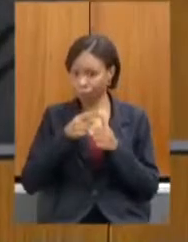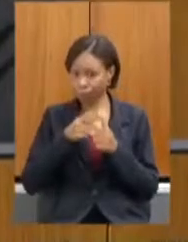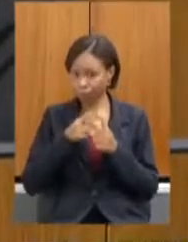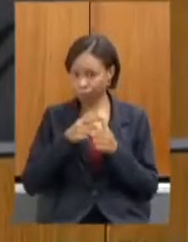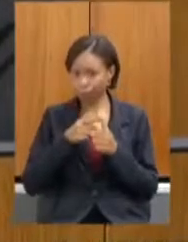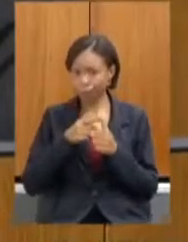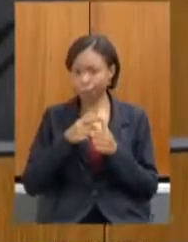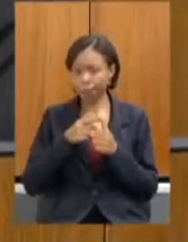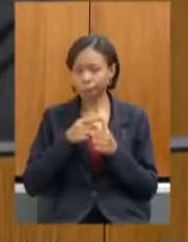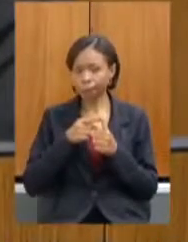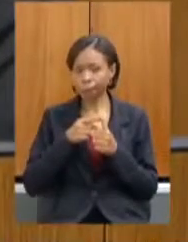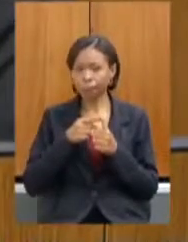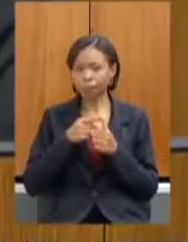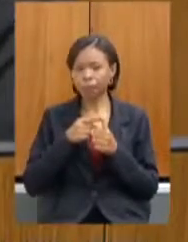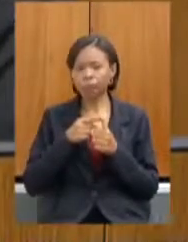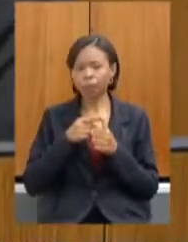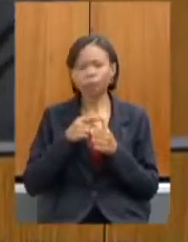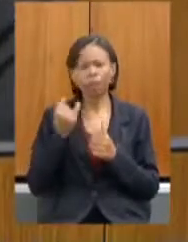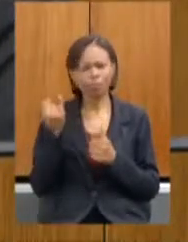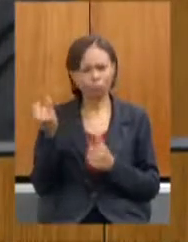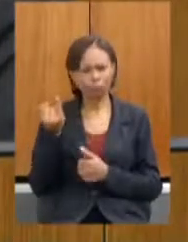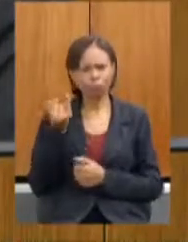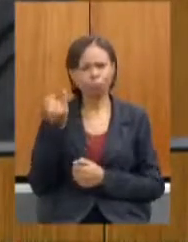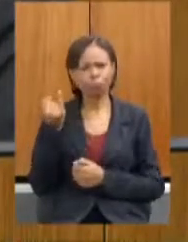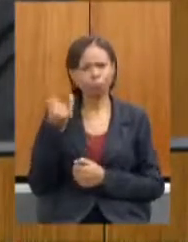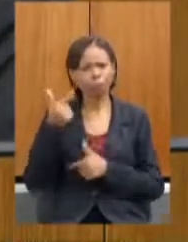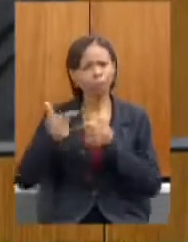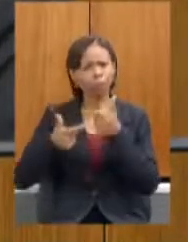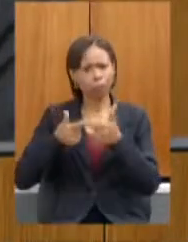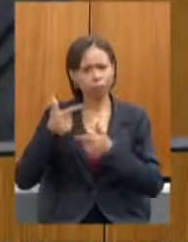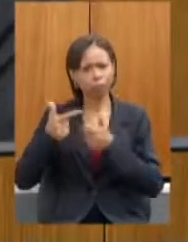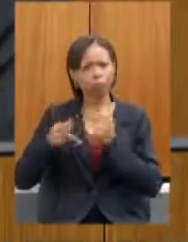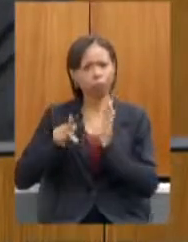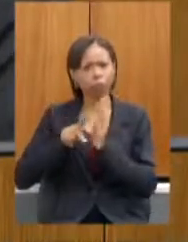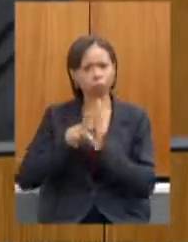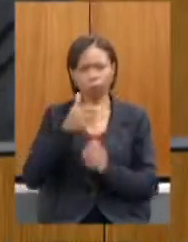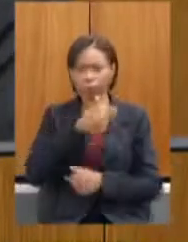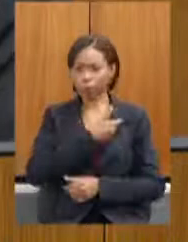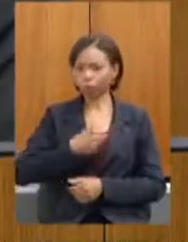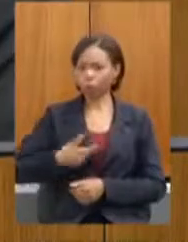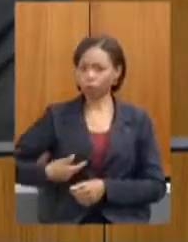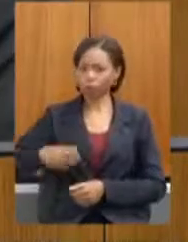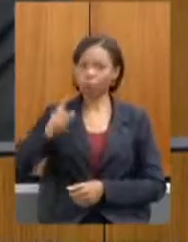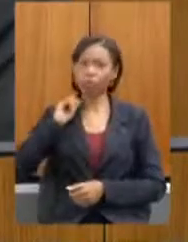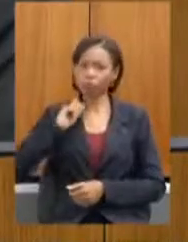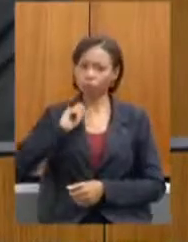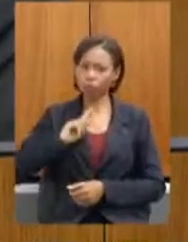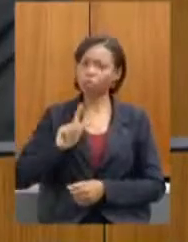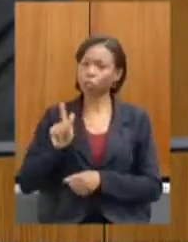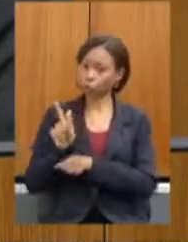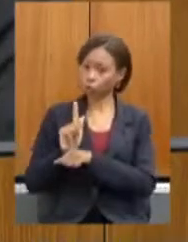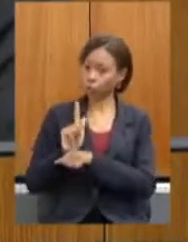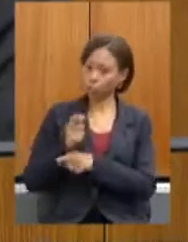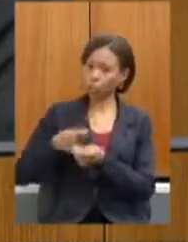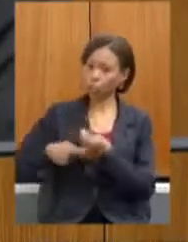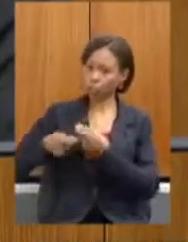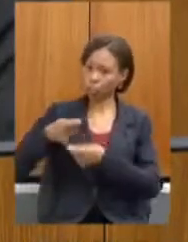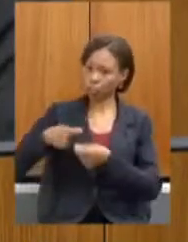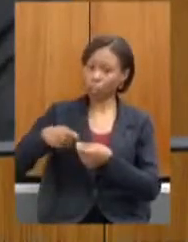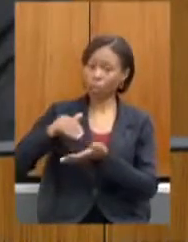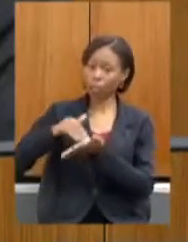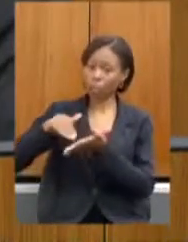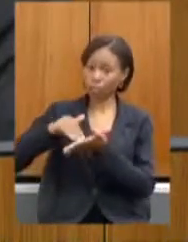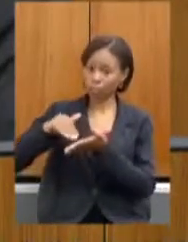é do importante trabalho que o governo do estado através da sua gestão da gestão da sua secretaria